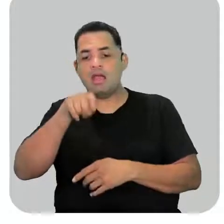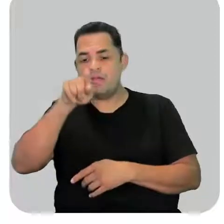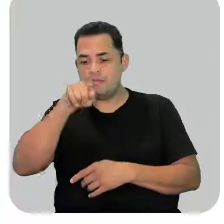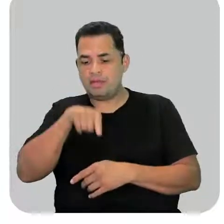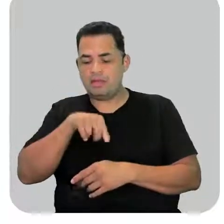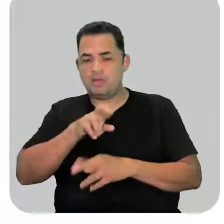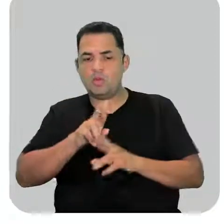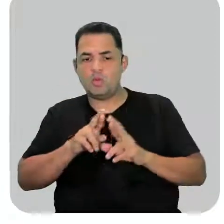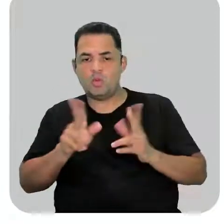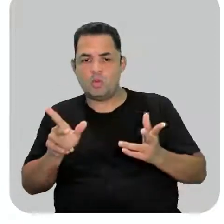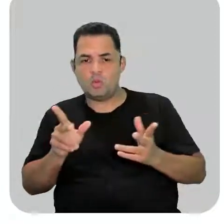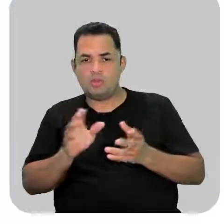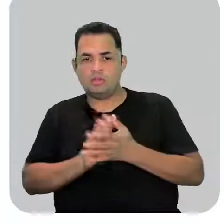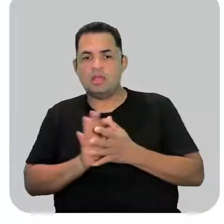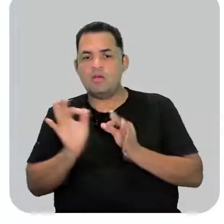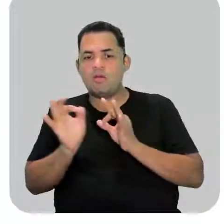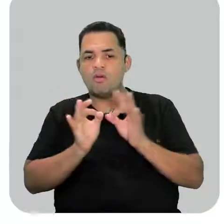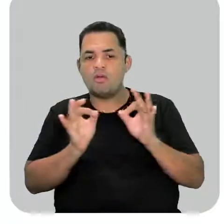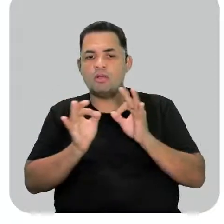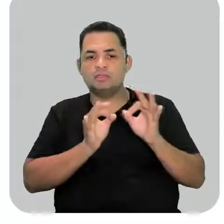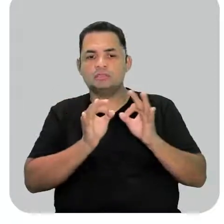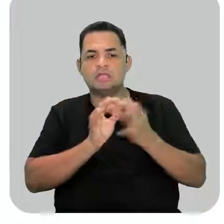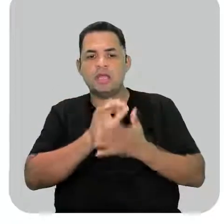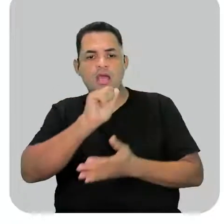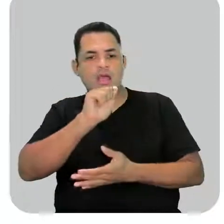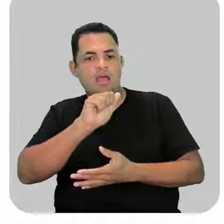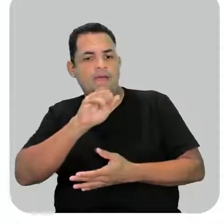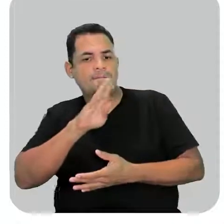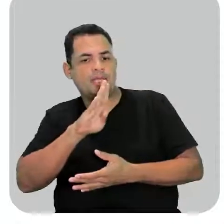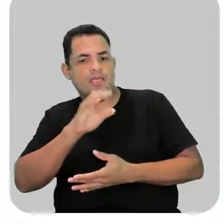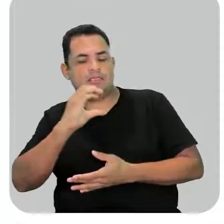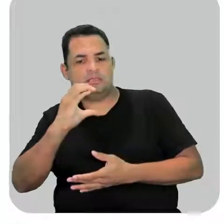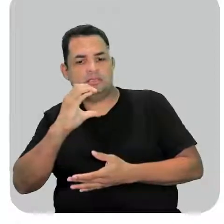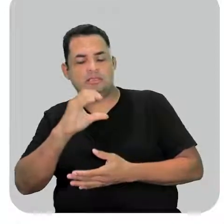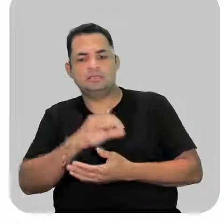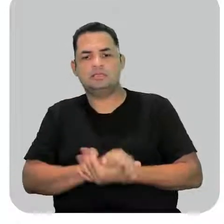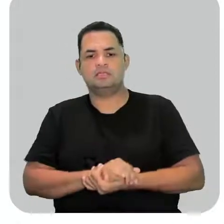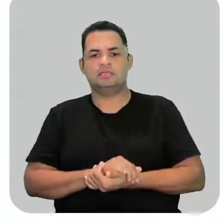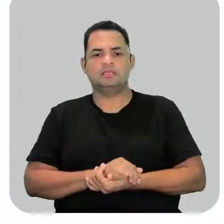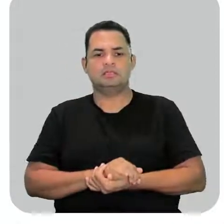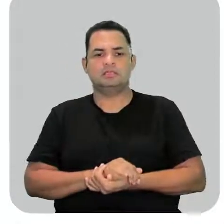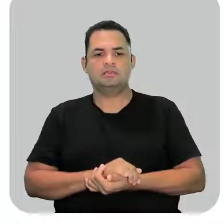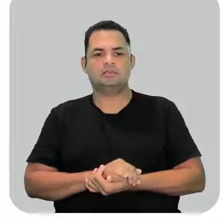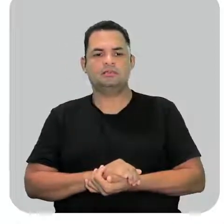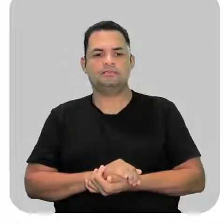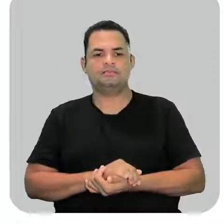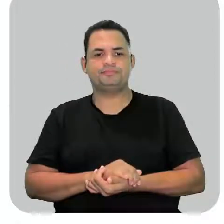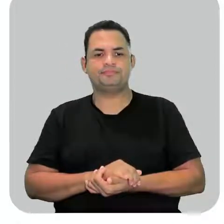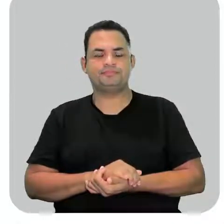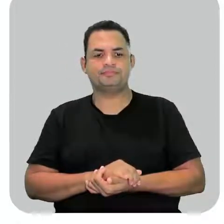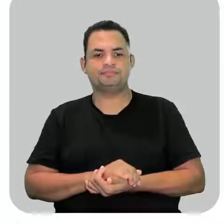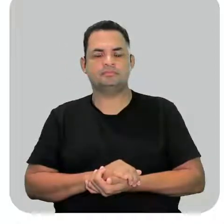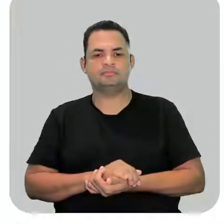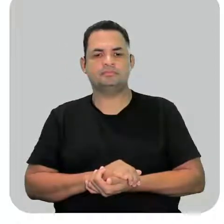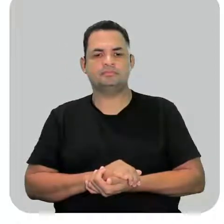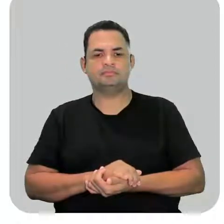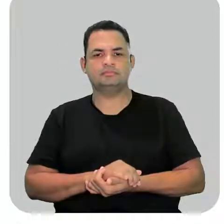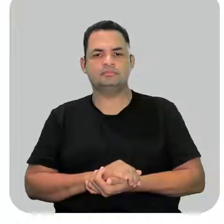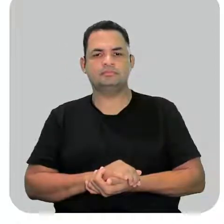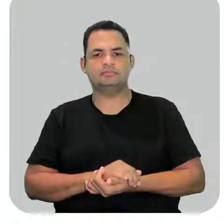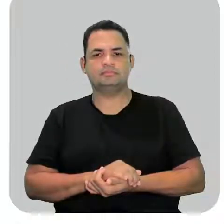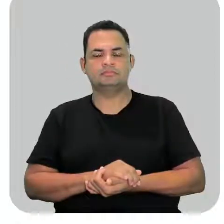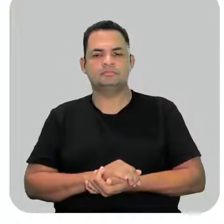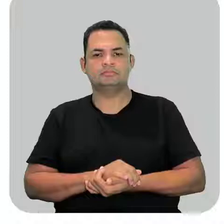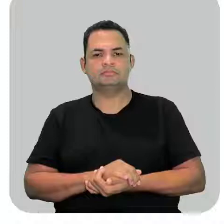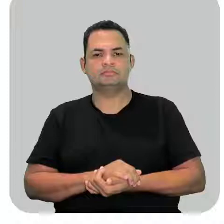você iria colocar em ordem alfabética. Por exemplo, etil vem antes de metil. Tranquilo? Então,